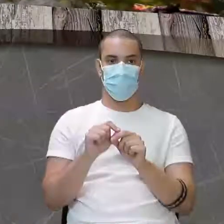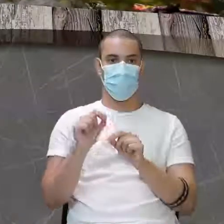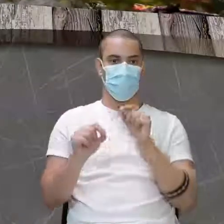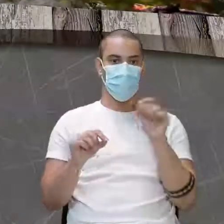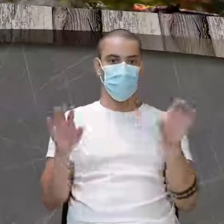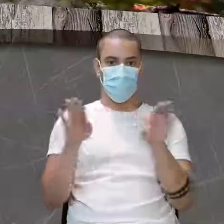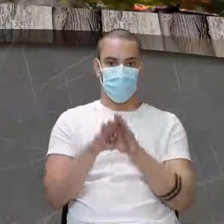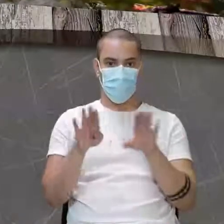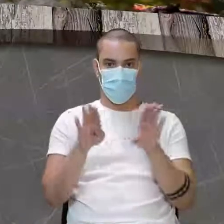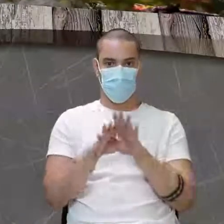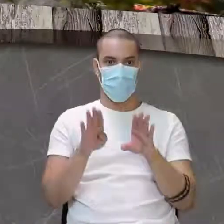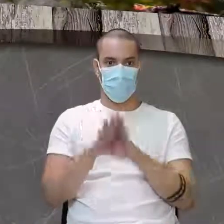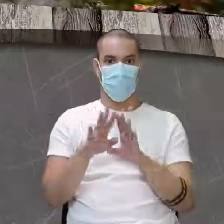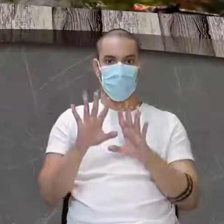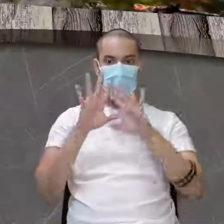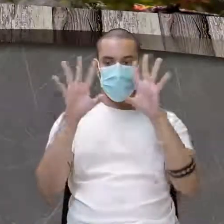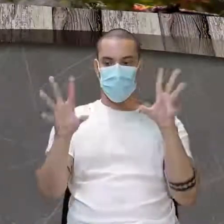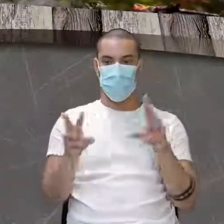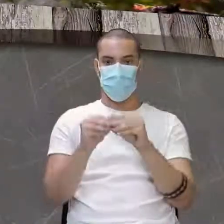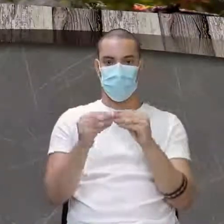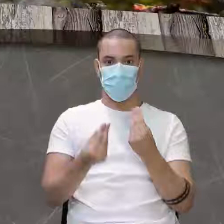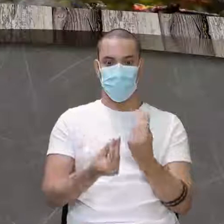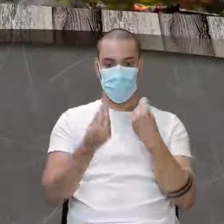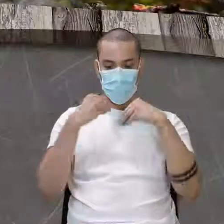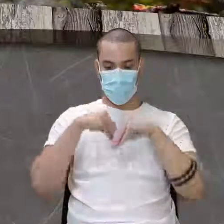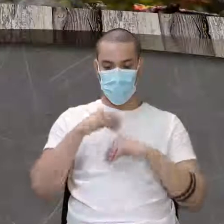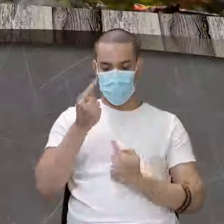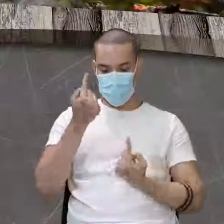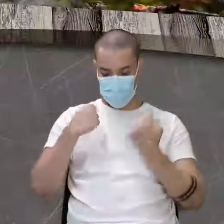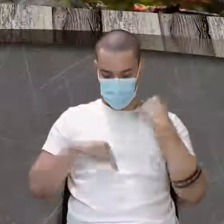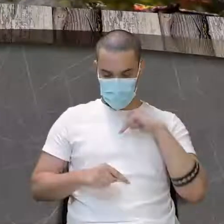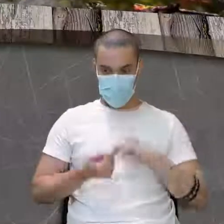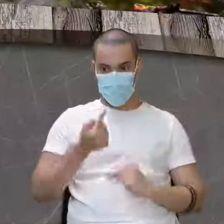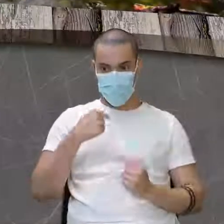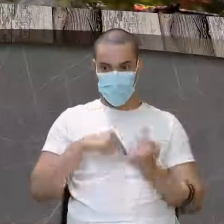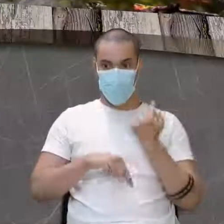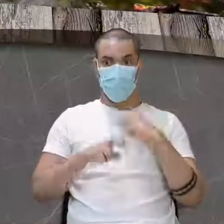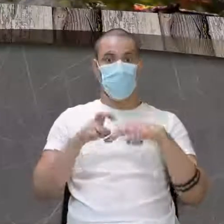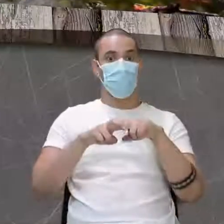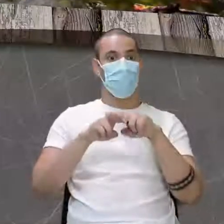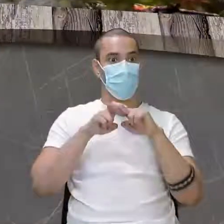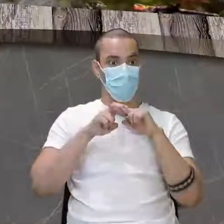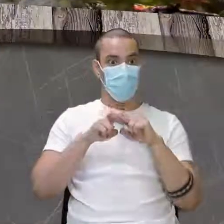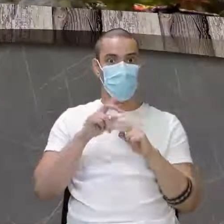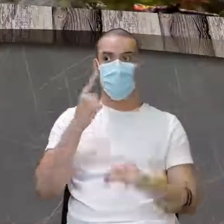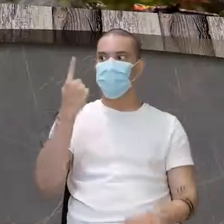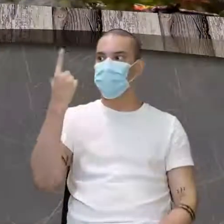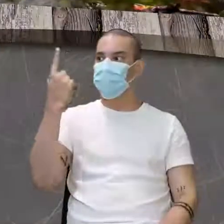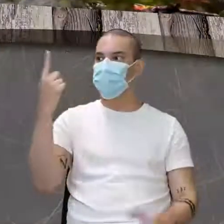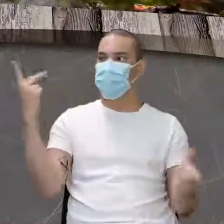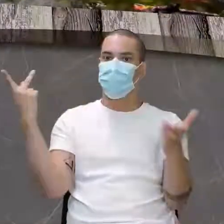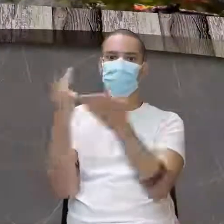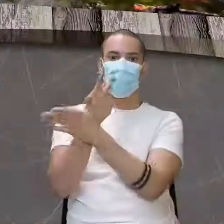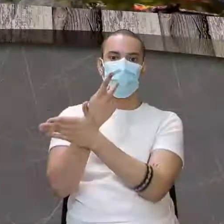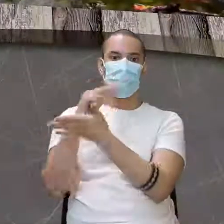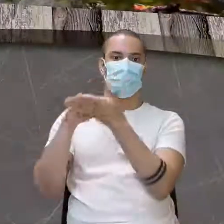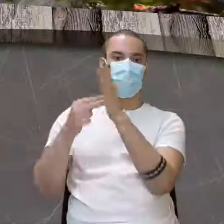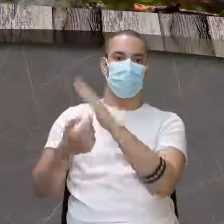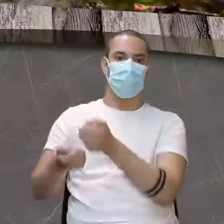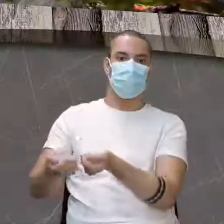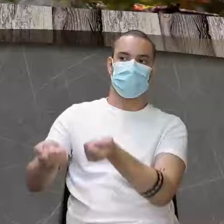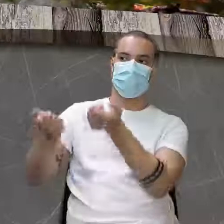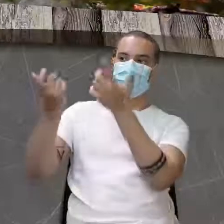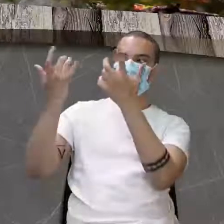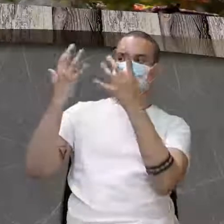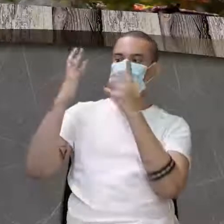parte também de sintetizações internas nos organismos. Então, olha só, como um efeito, é a cascata, né?